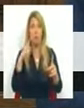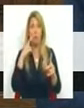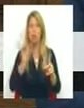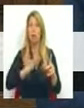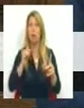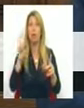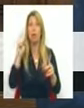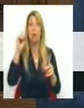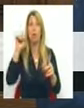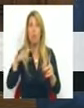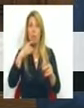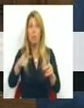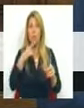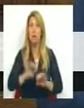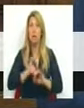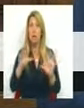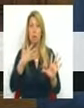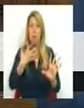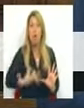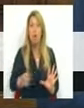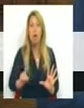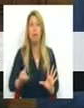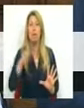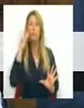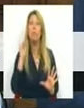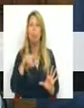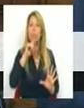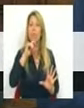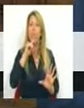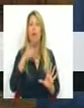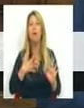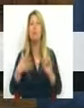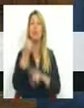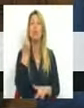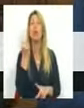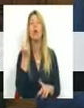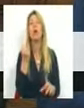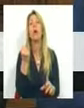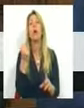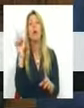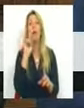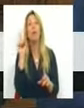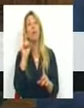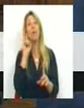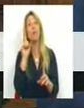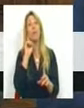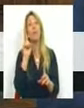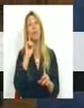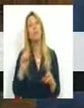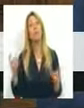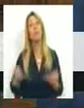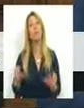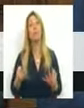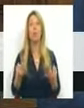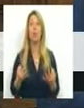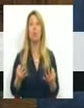não acreditar que o banco conseguisse atingir os valores